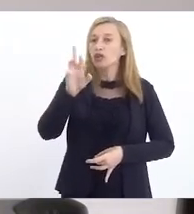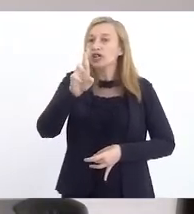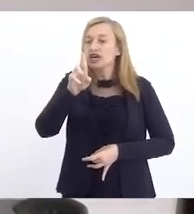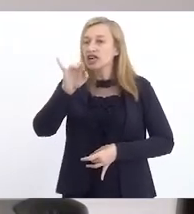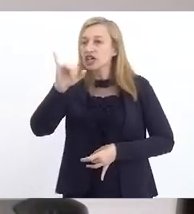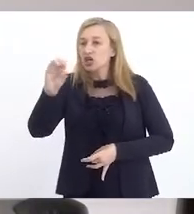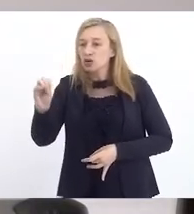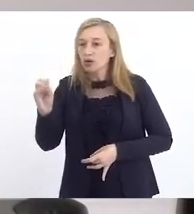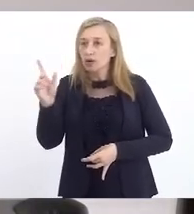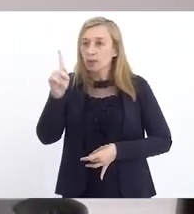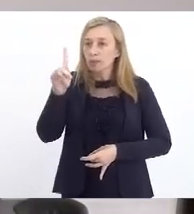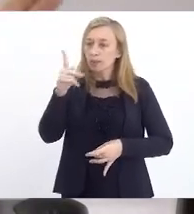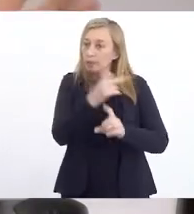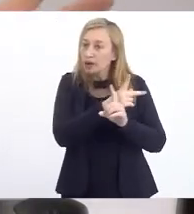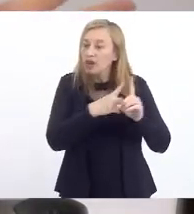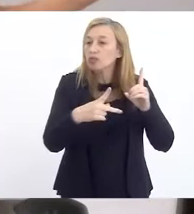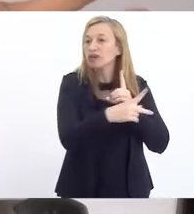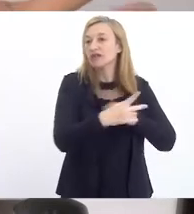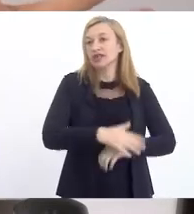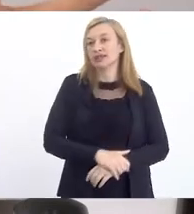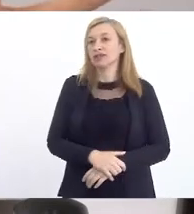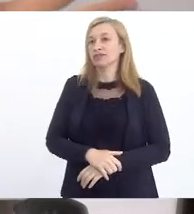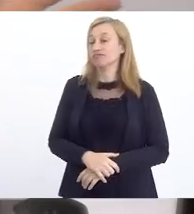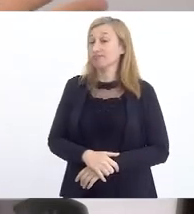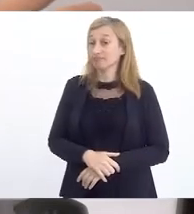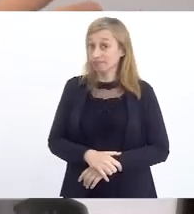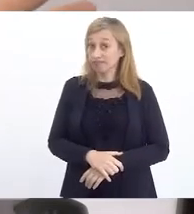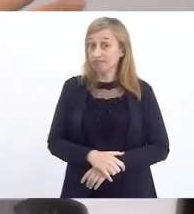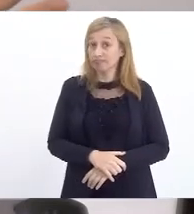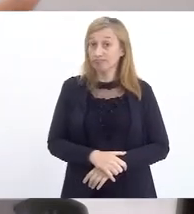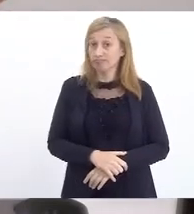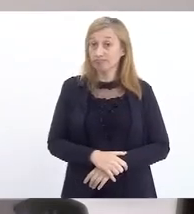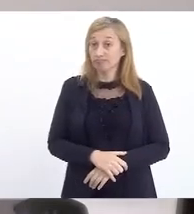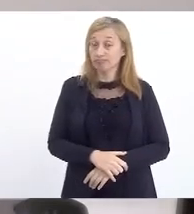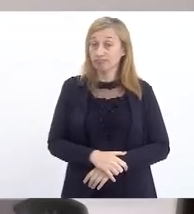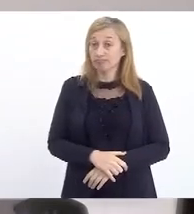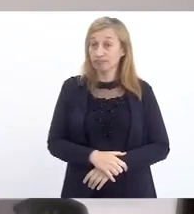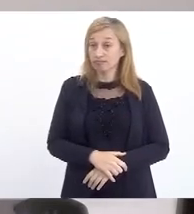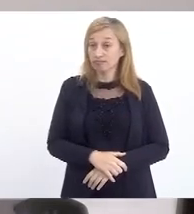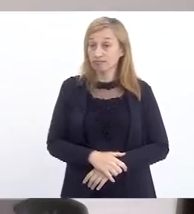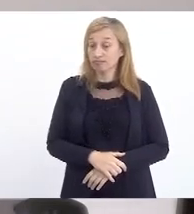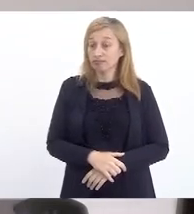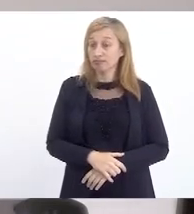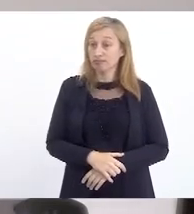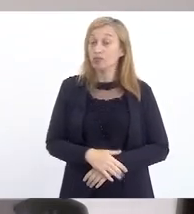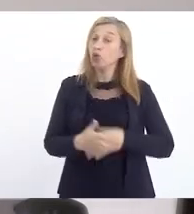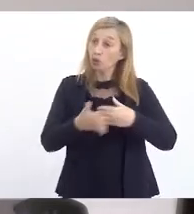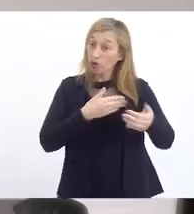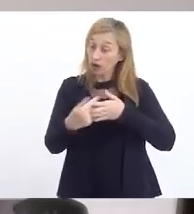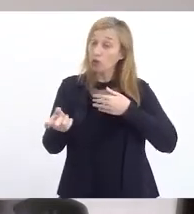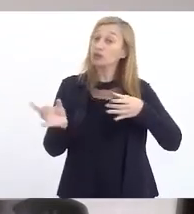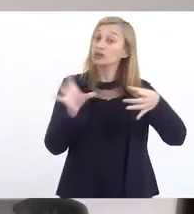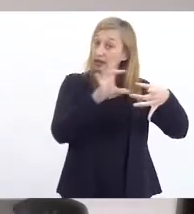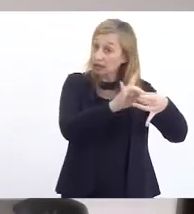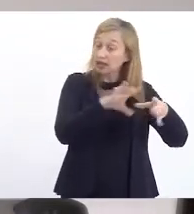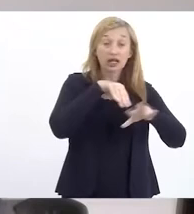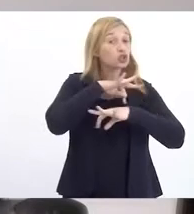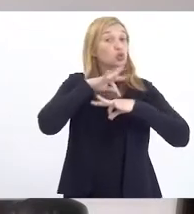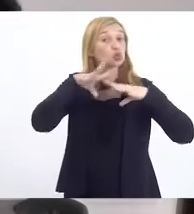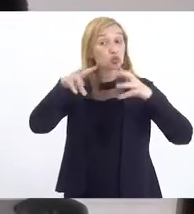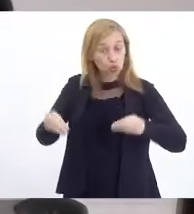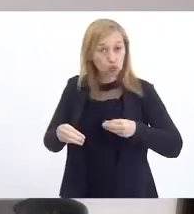Não tem um real que não esteja vinculado. Pode ser novas. Sim, querido, mas está tudo